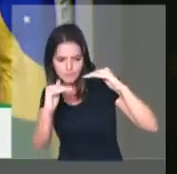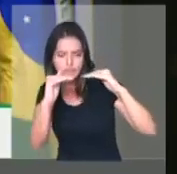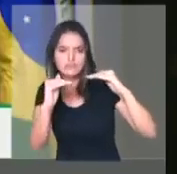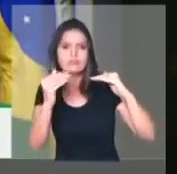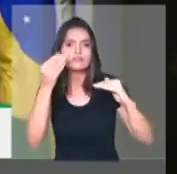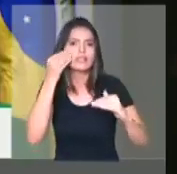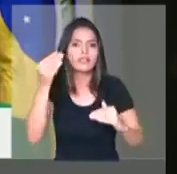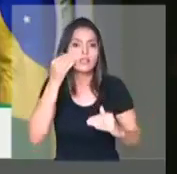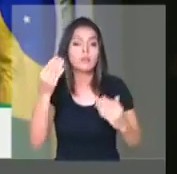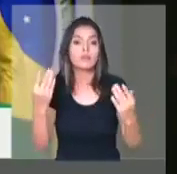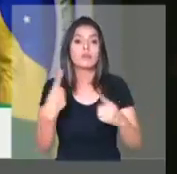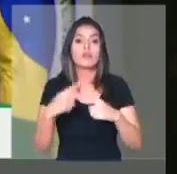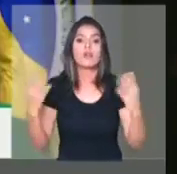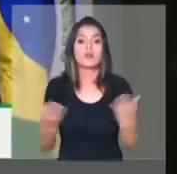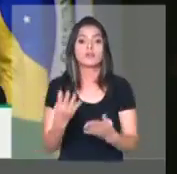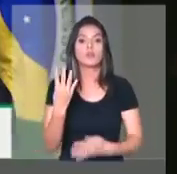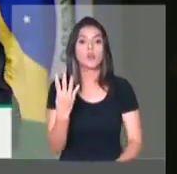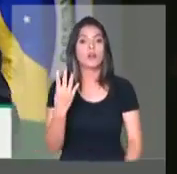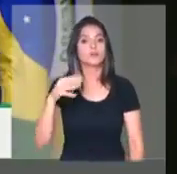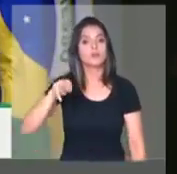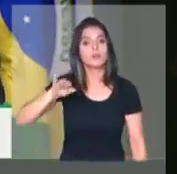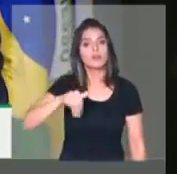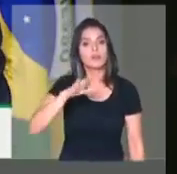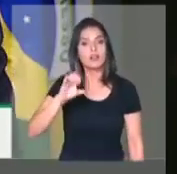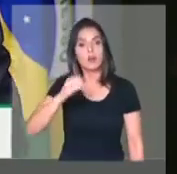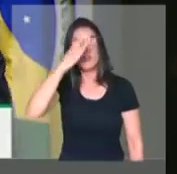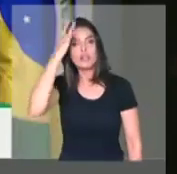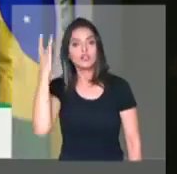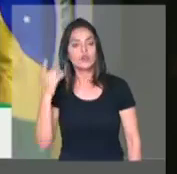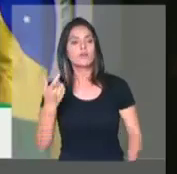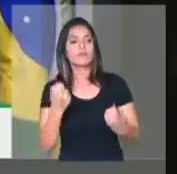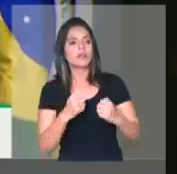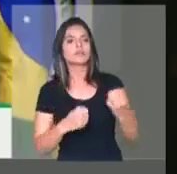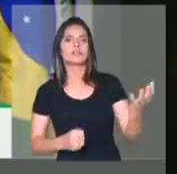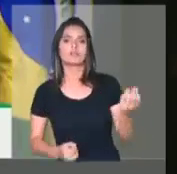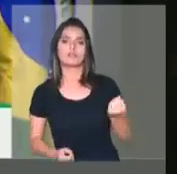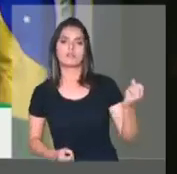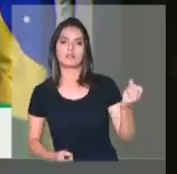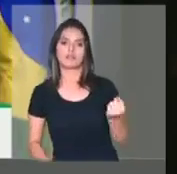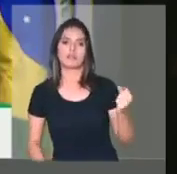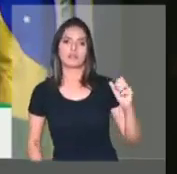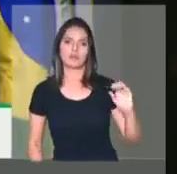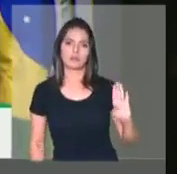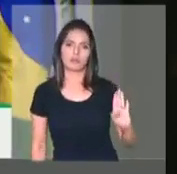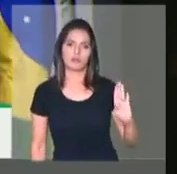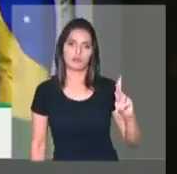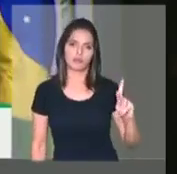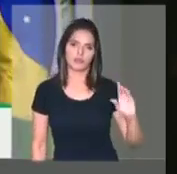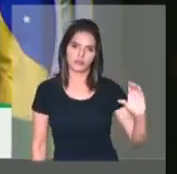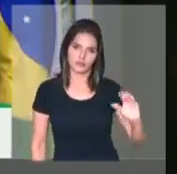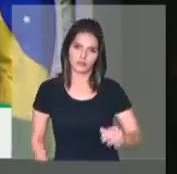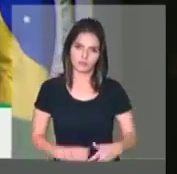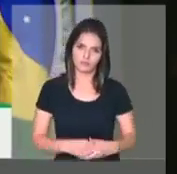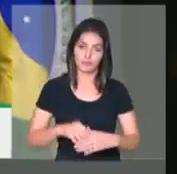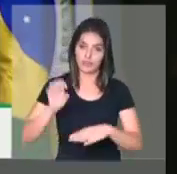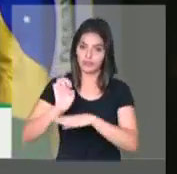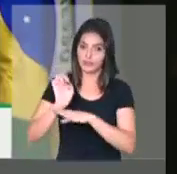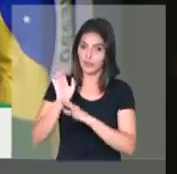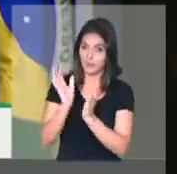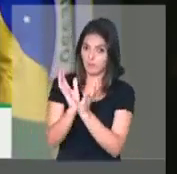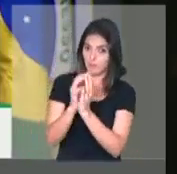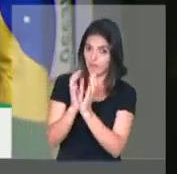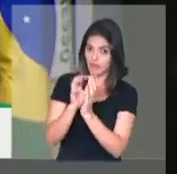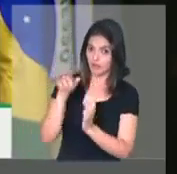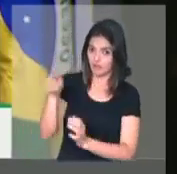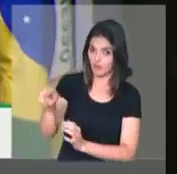4 milhões de pessoas dependentes do BPC. Pernambuco é um dos estados